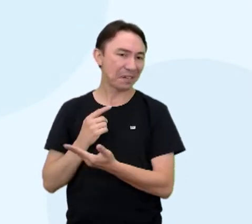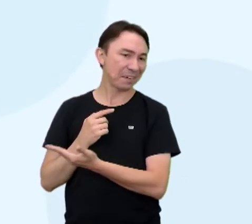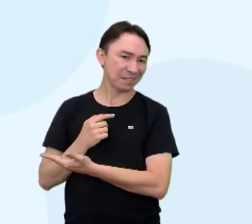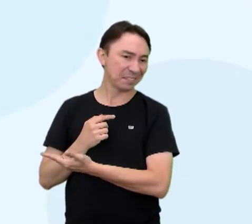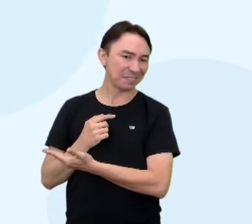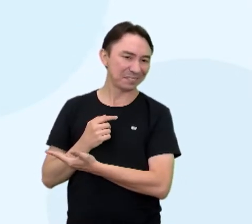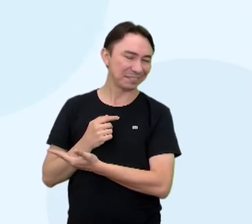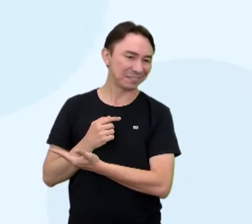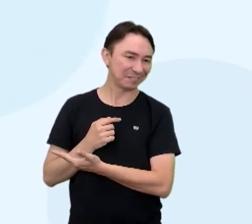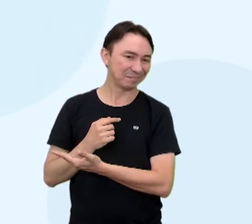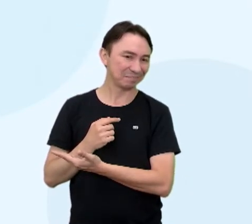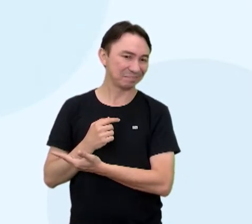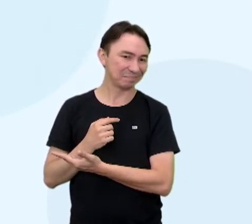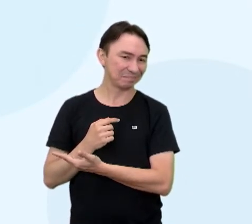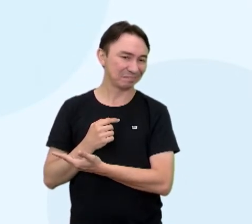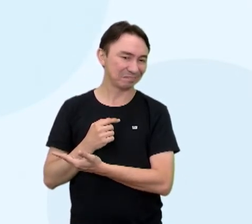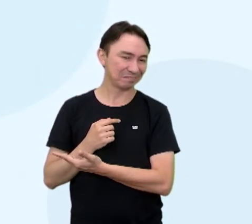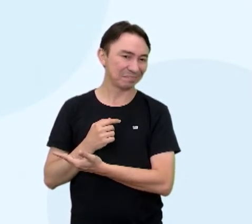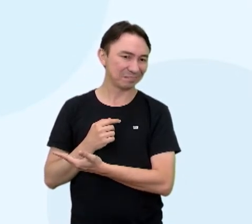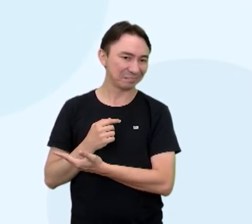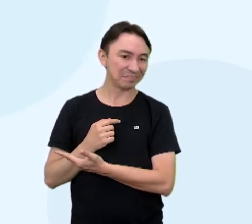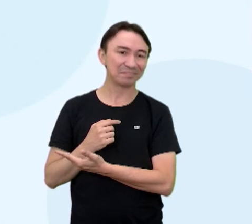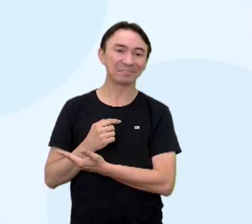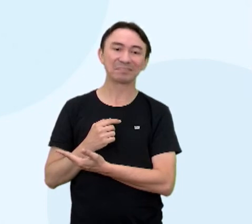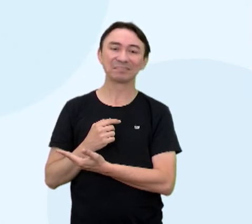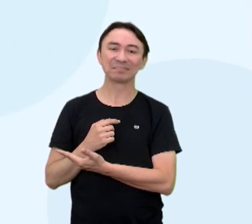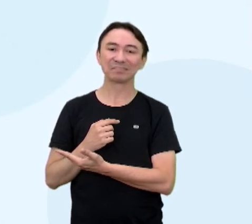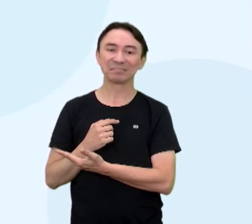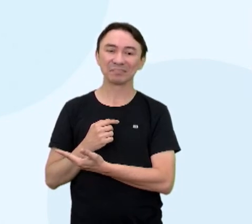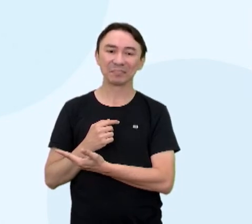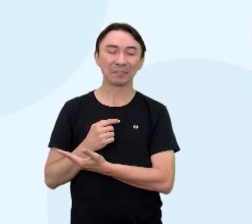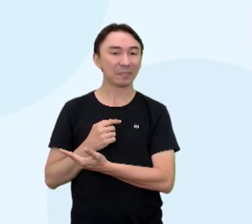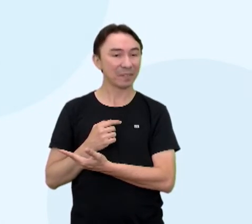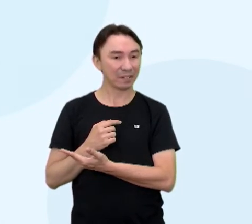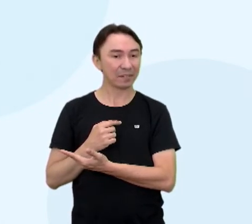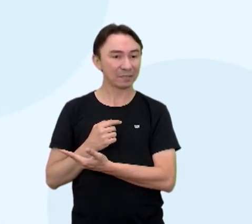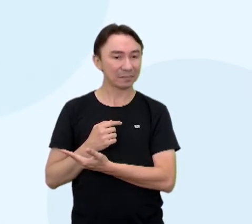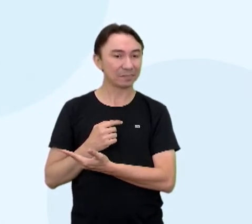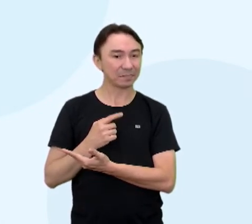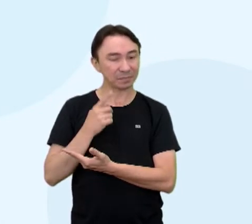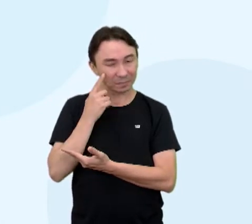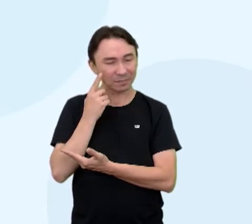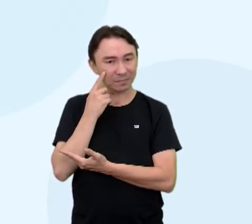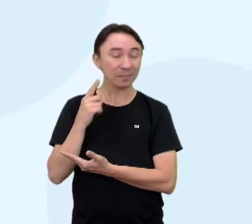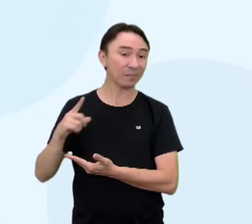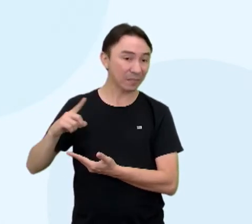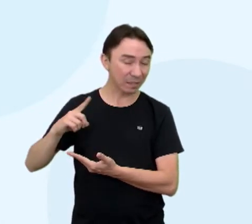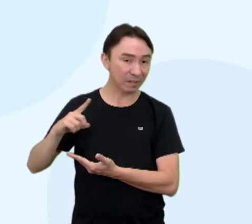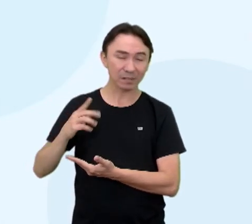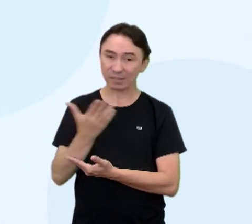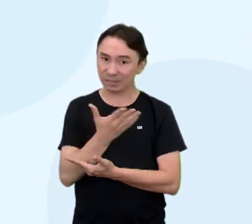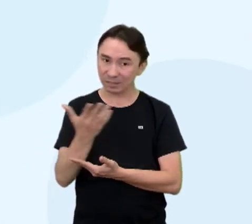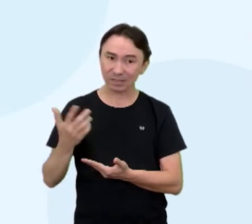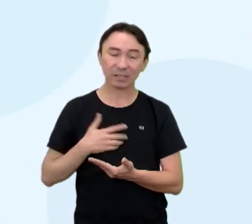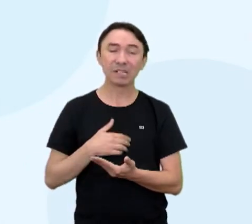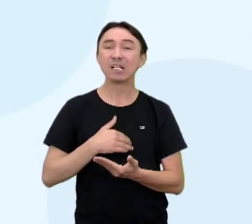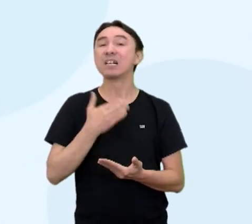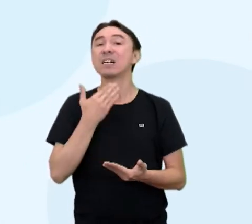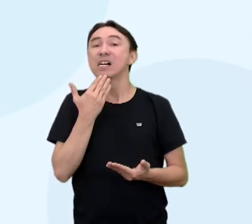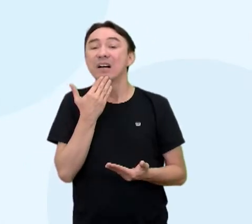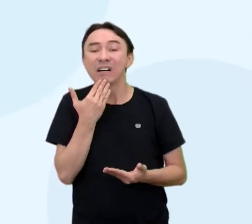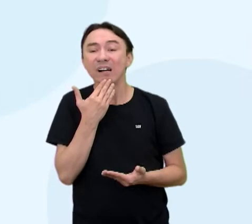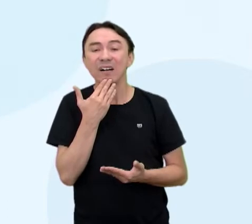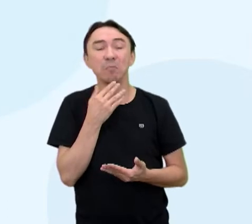muitas derivações aí, né, e deformações. É isso que é interessante retratar aí para os alunos. Tá?